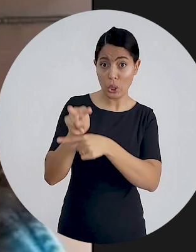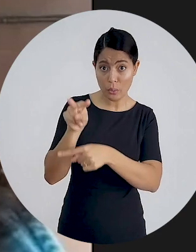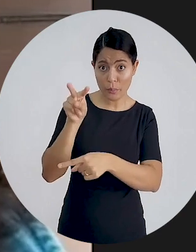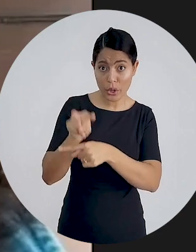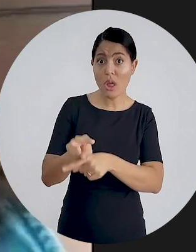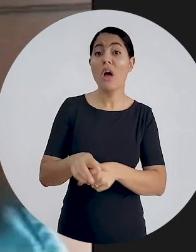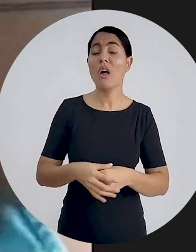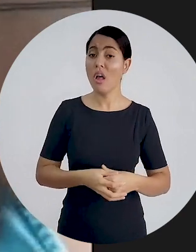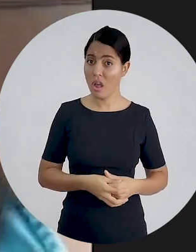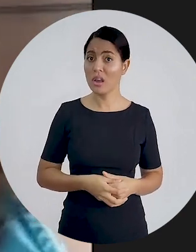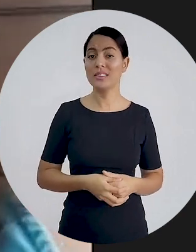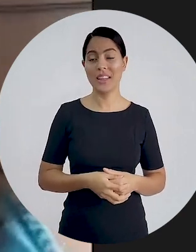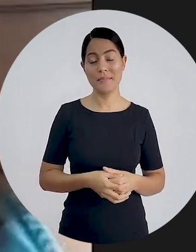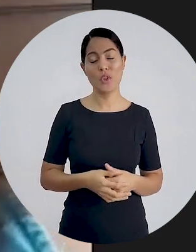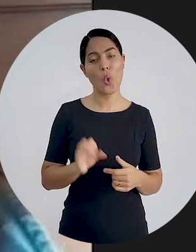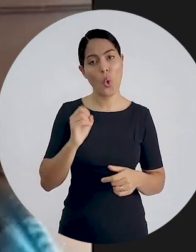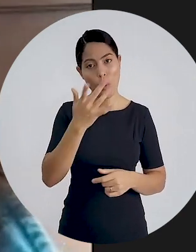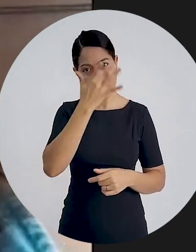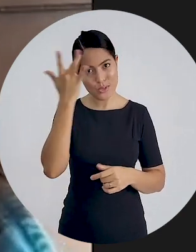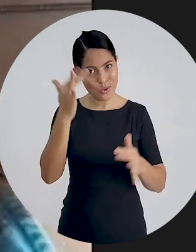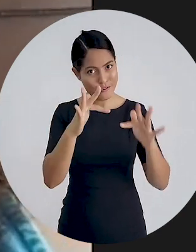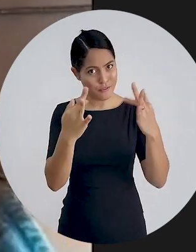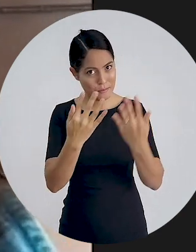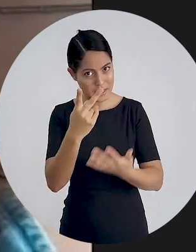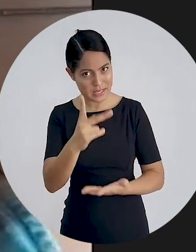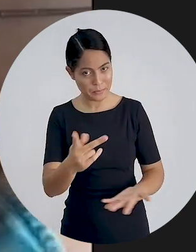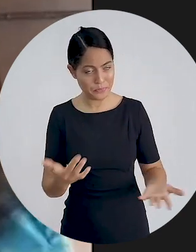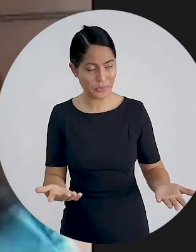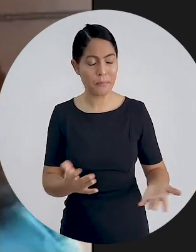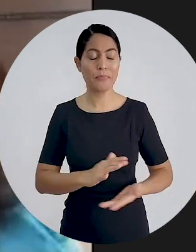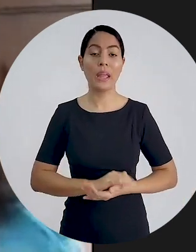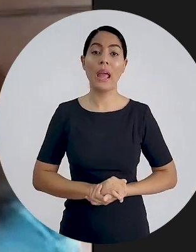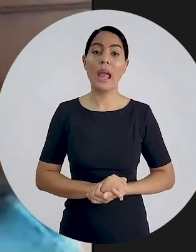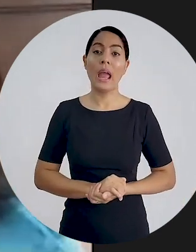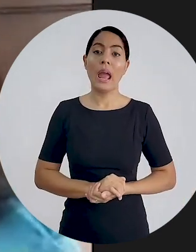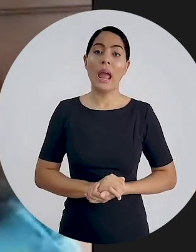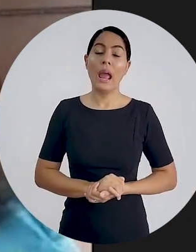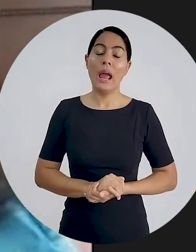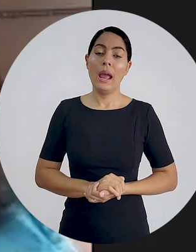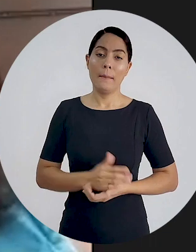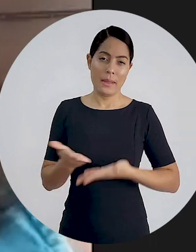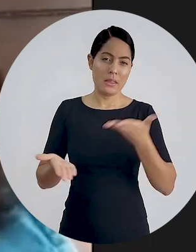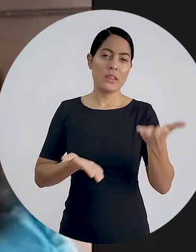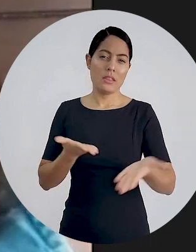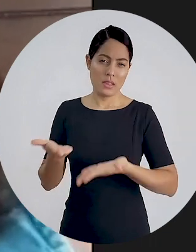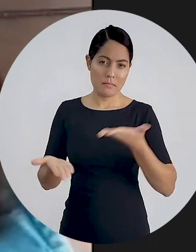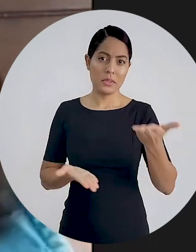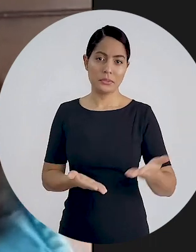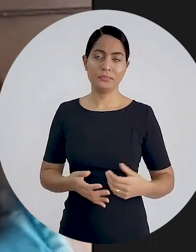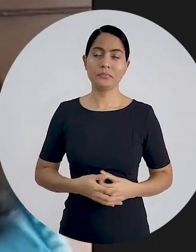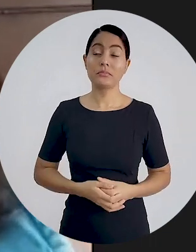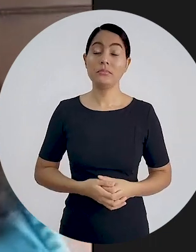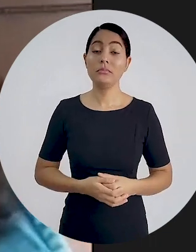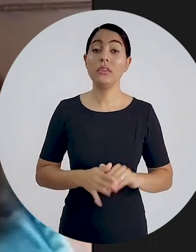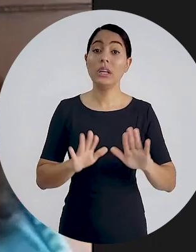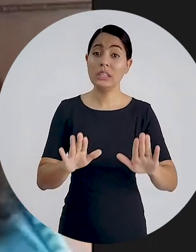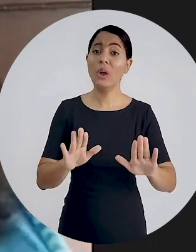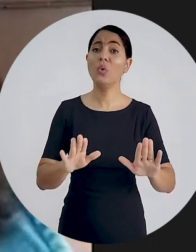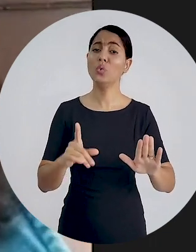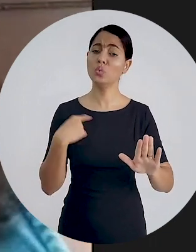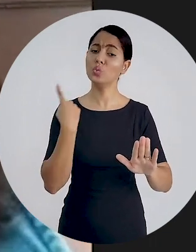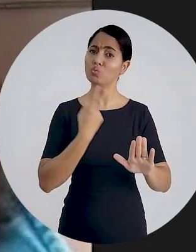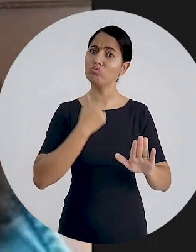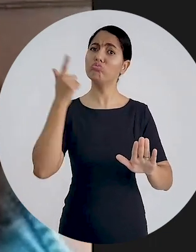com o seu filho, enfim, com o seu familiar. E a gente tem tido vários casos de sucesso